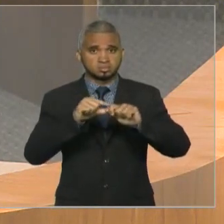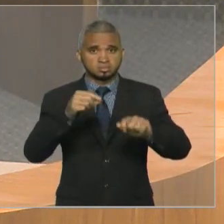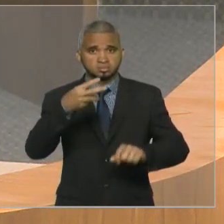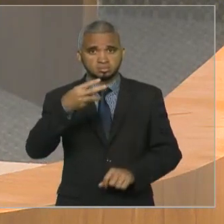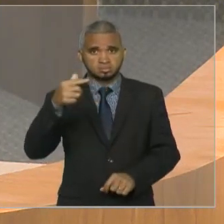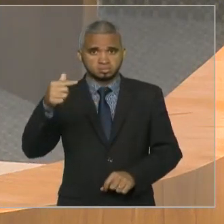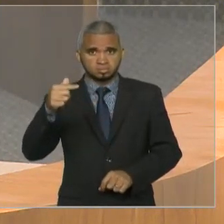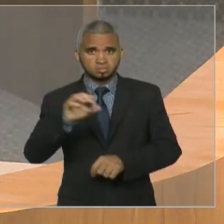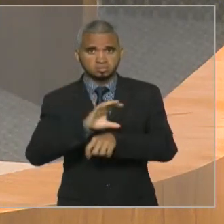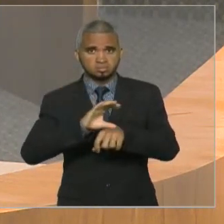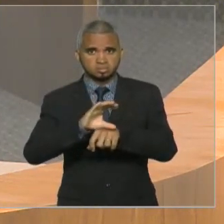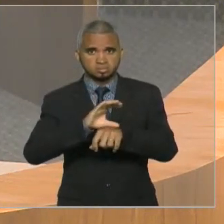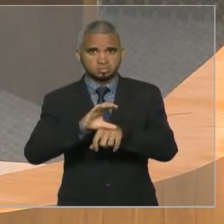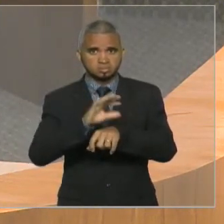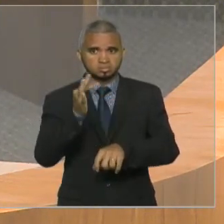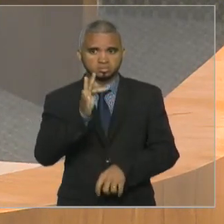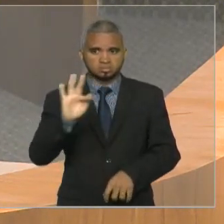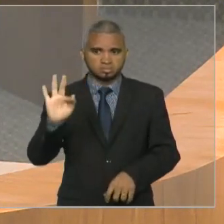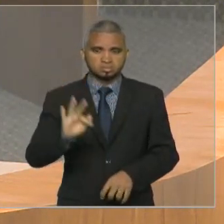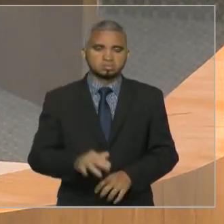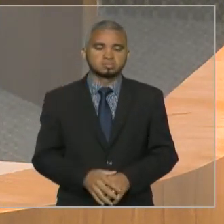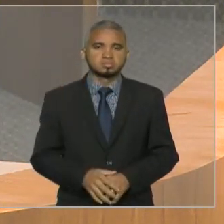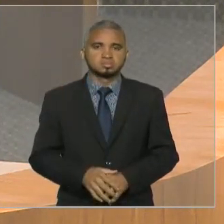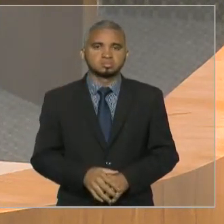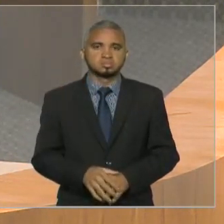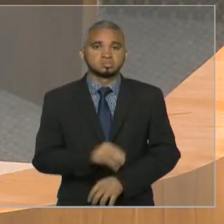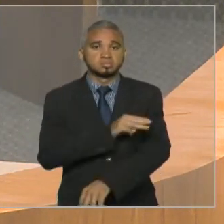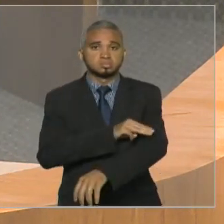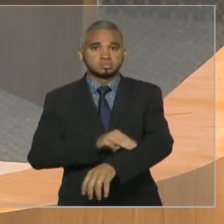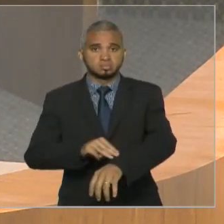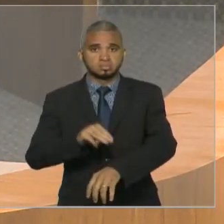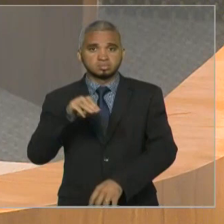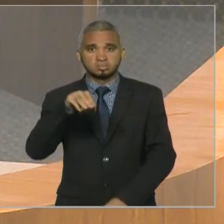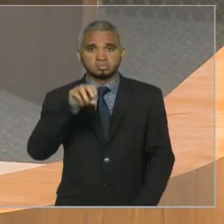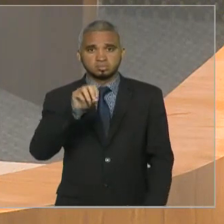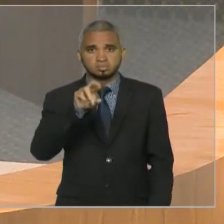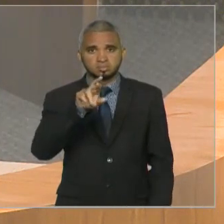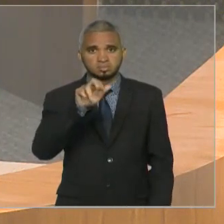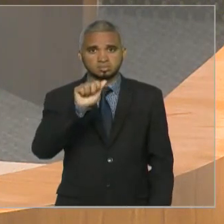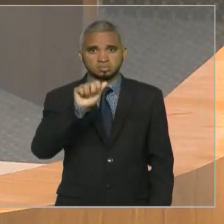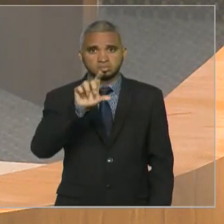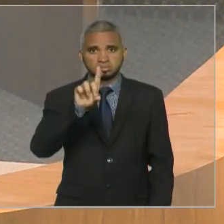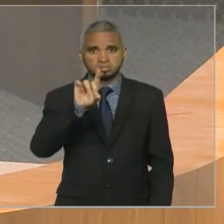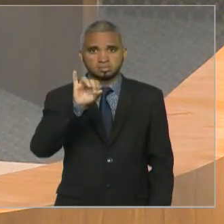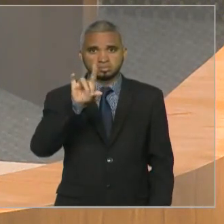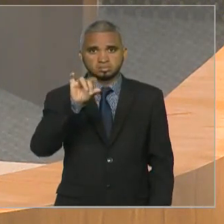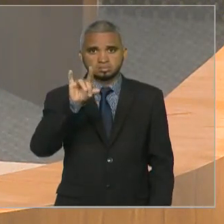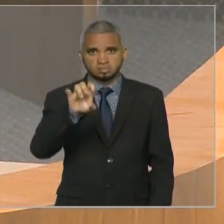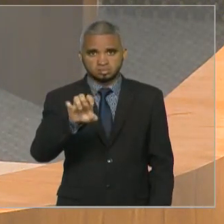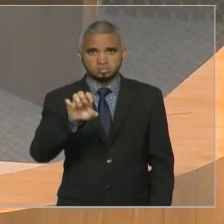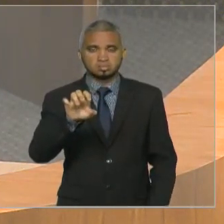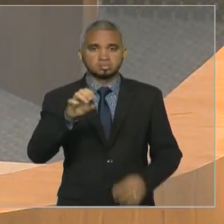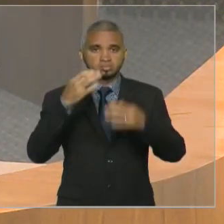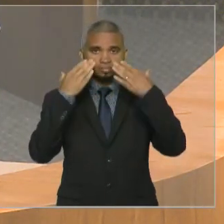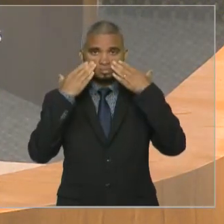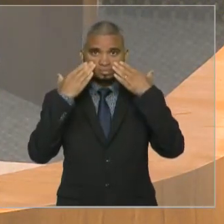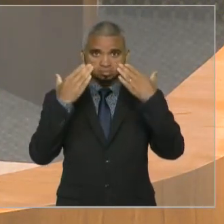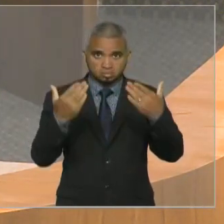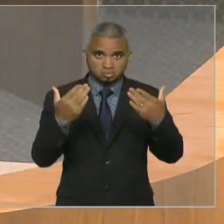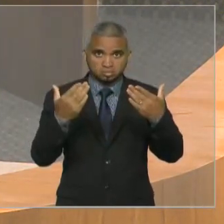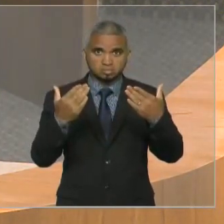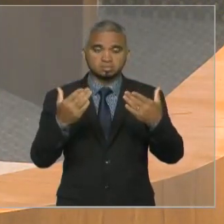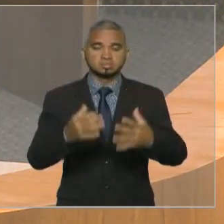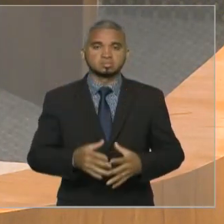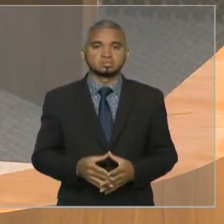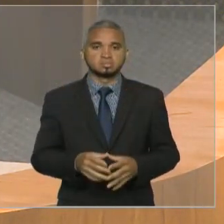Constituição Federal: moralidade do serviço público, transparência do serviço público. Estamos jogando a base do